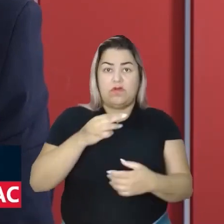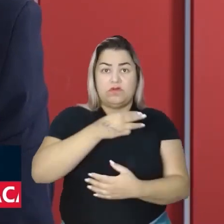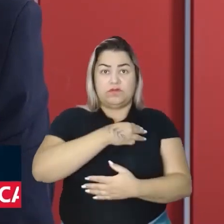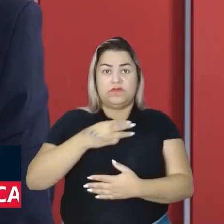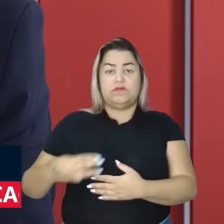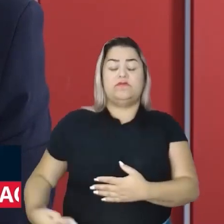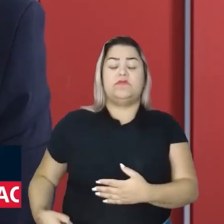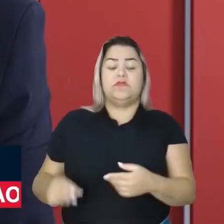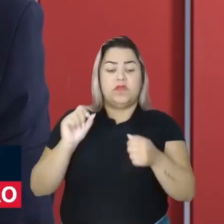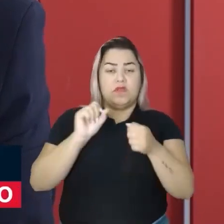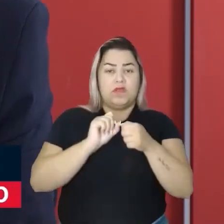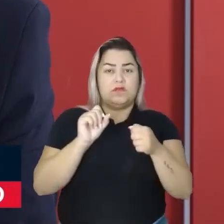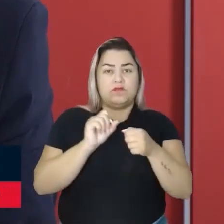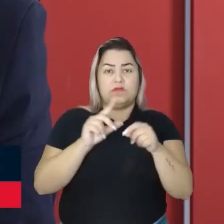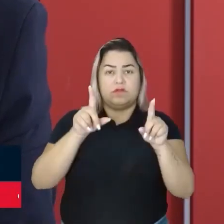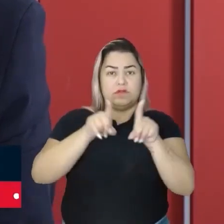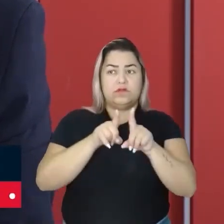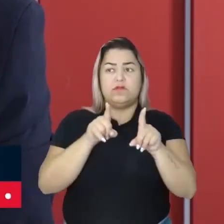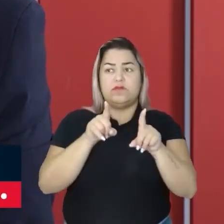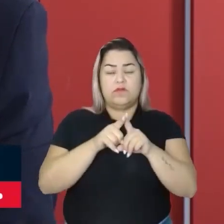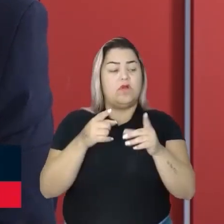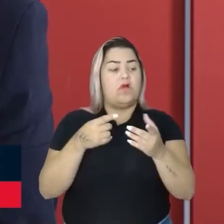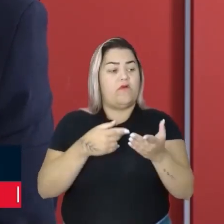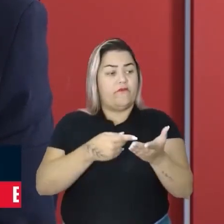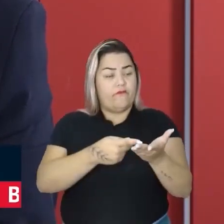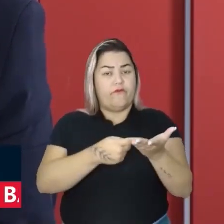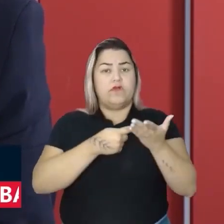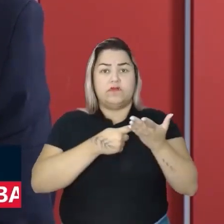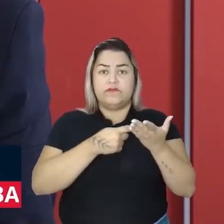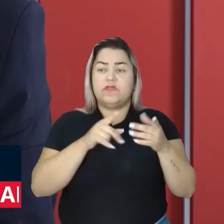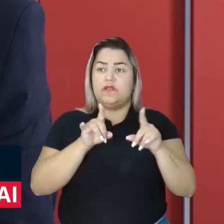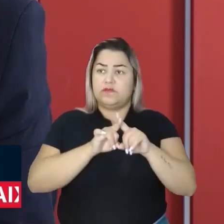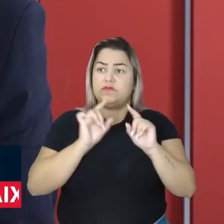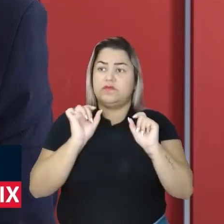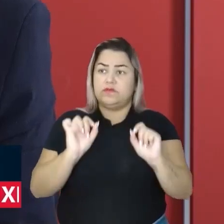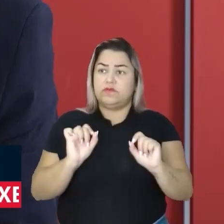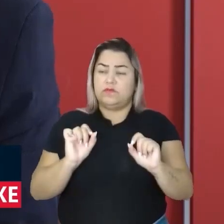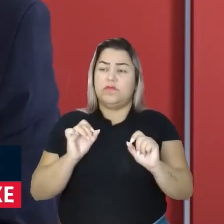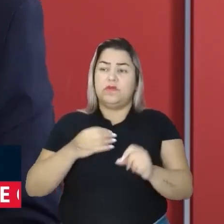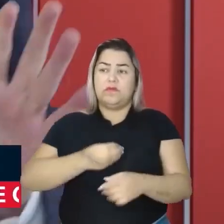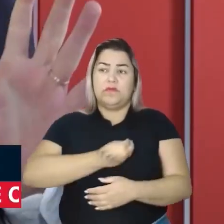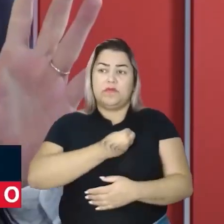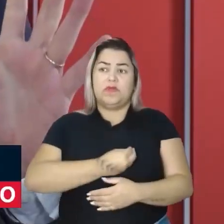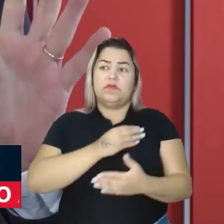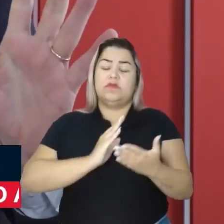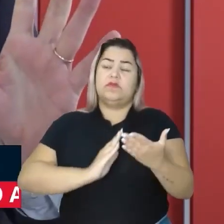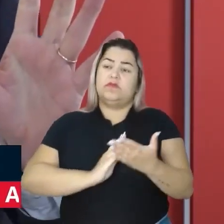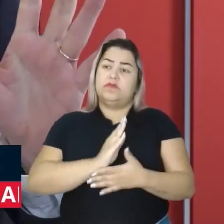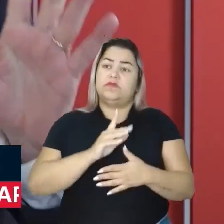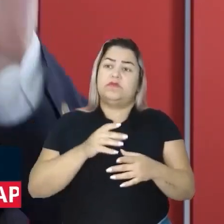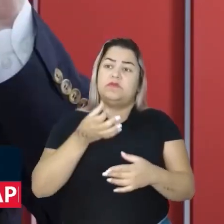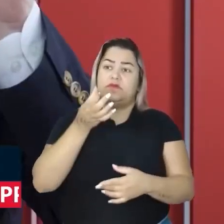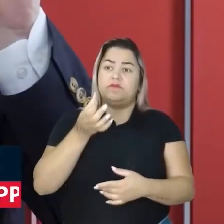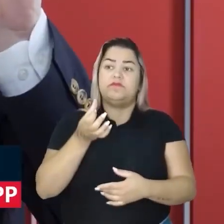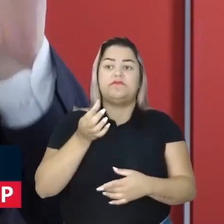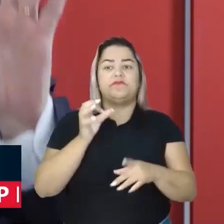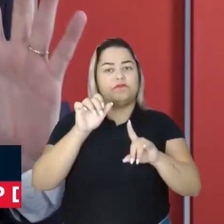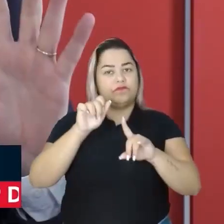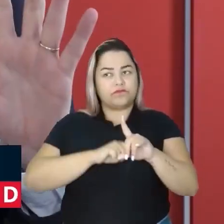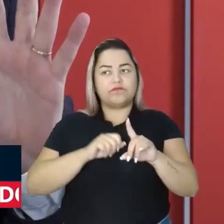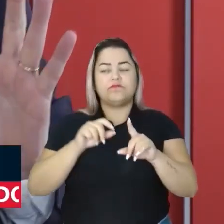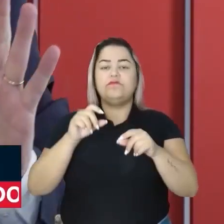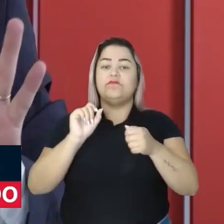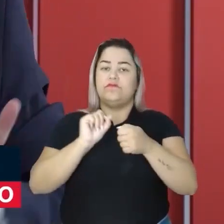fizeram uma coisa maravilhosa, eu fui convidado para esse ato, eu fui nesse ato participar tudo nesses 6 primeiros meses, né? Tanta coisa que você fez,